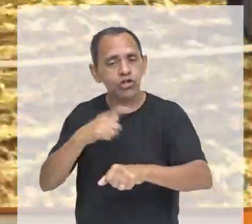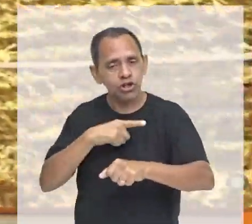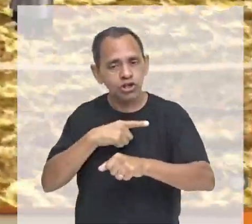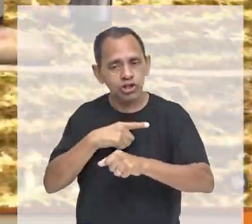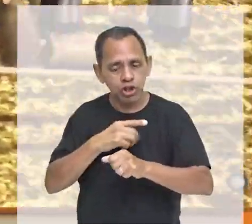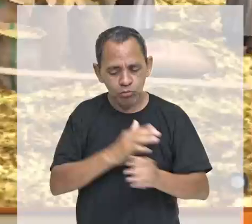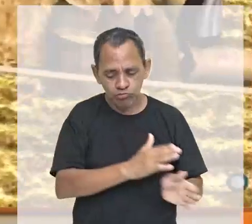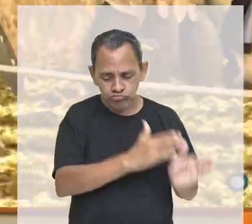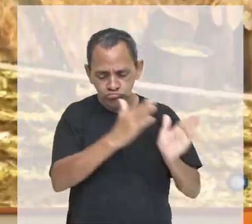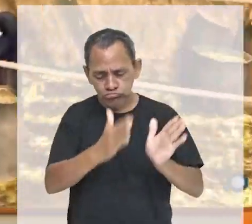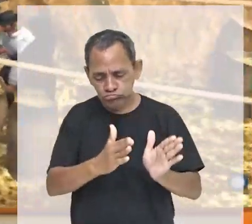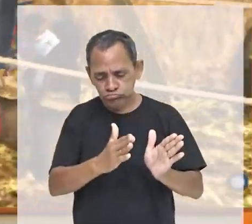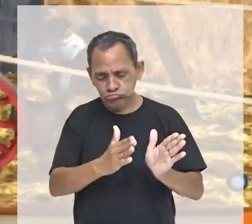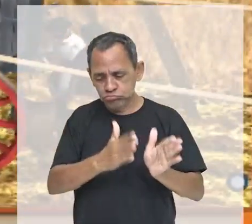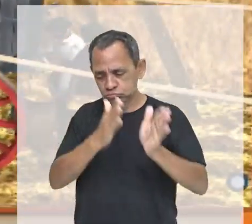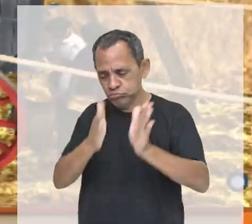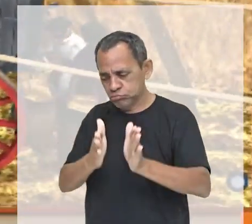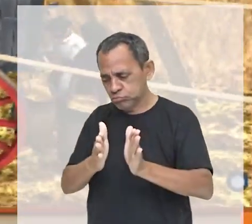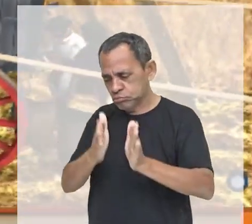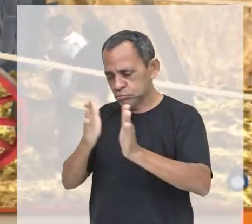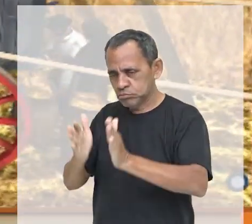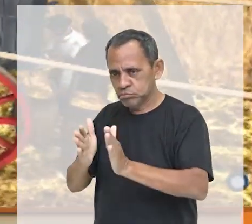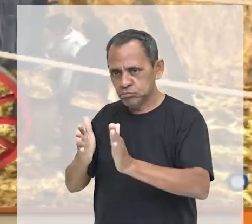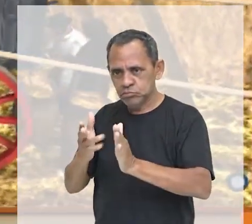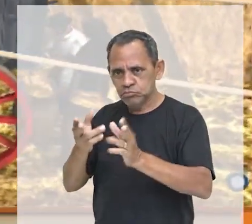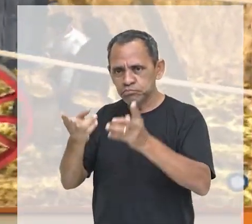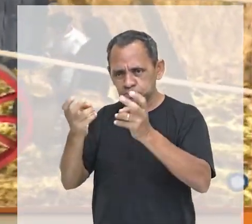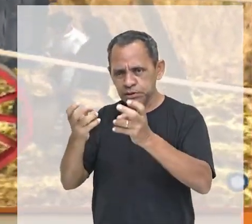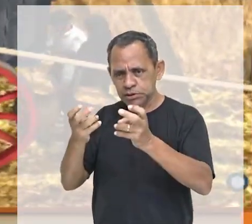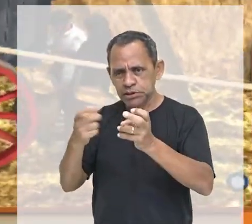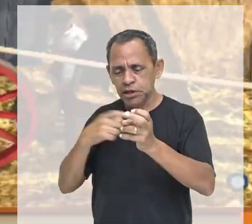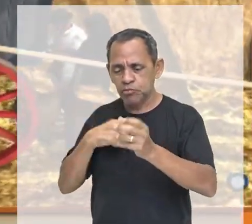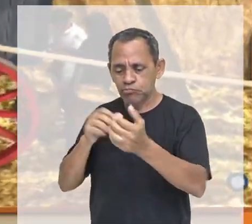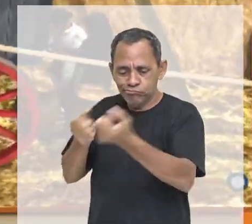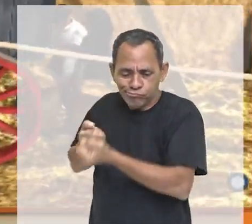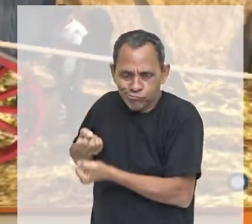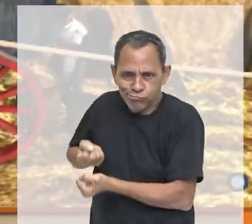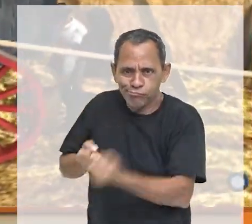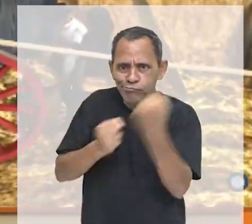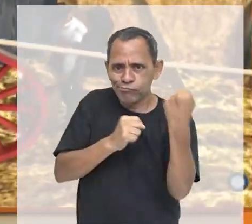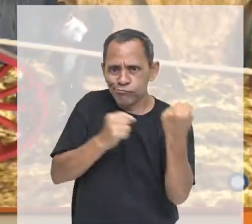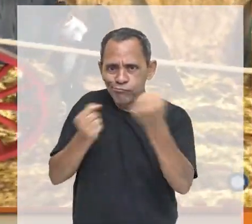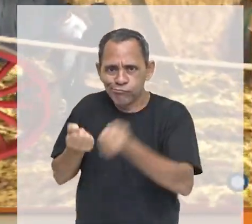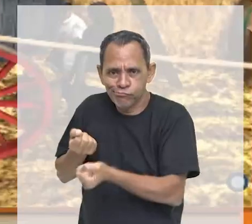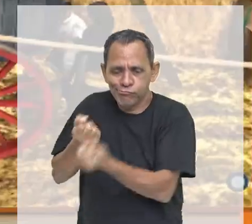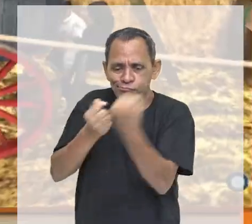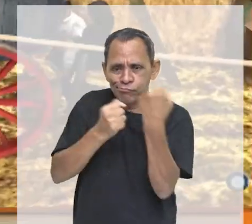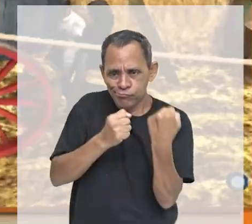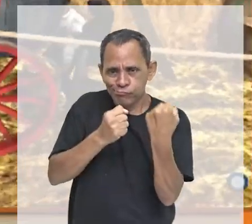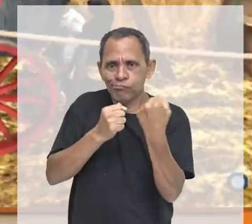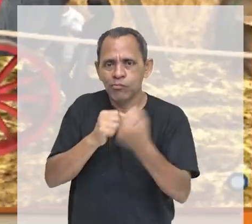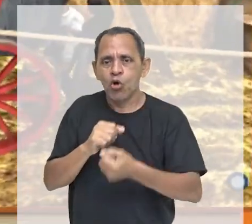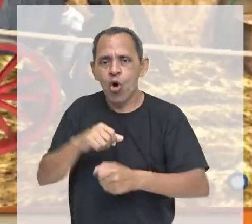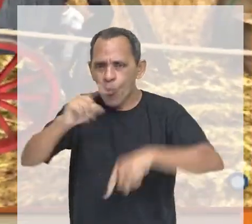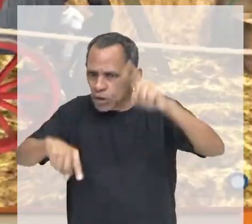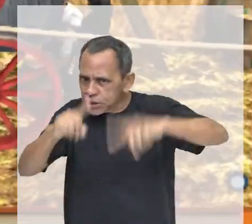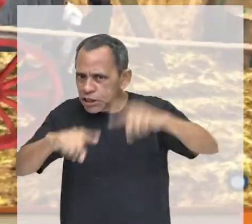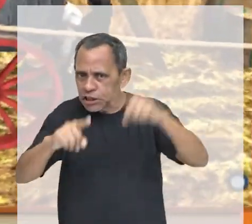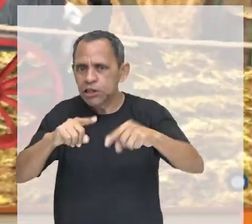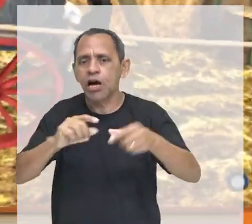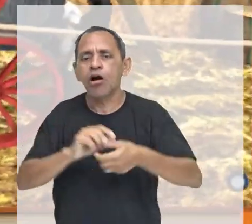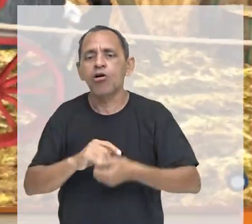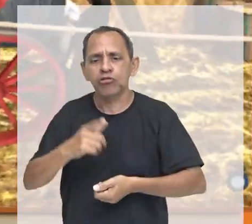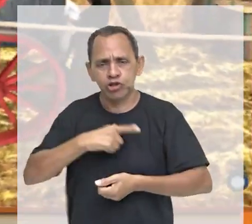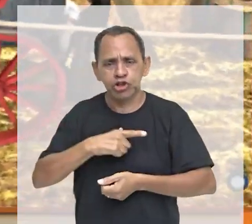debulhadeira. Vejam que ele joga ali o material que vai ser debulhado. Então, observem só, tem 3 ou 4